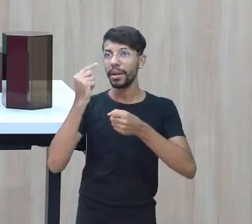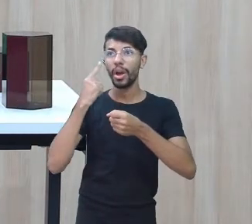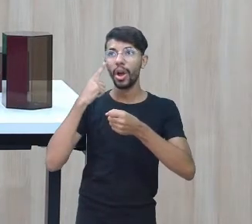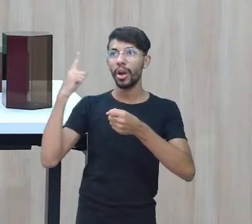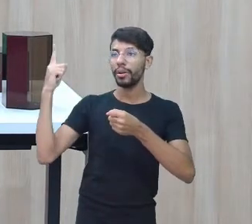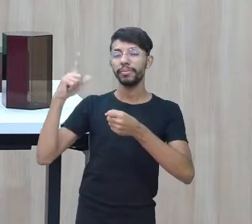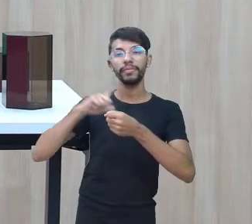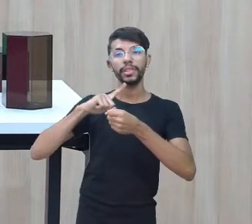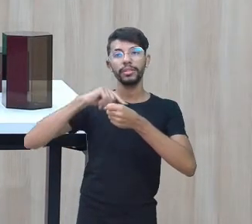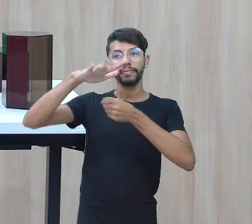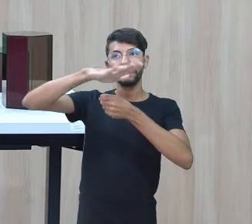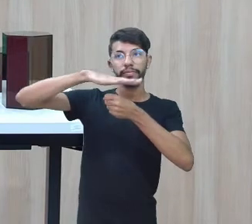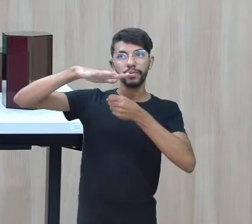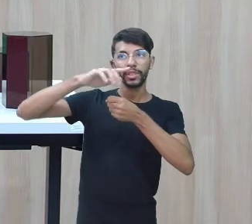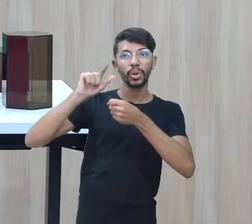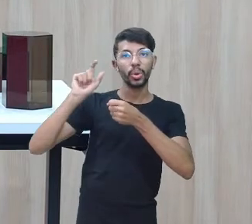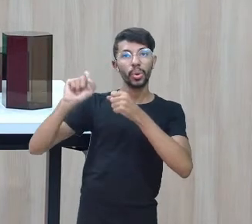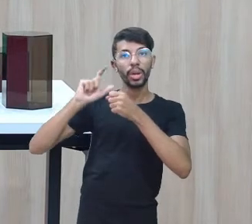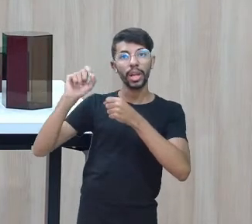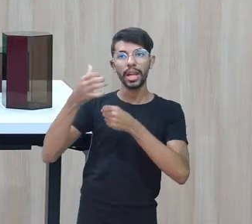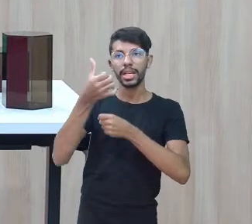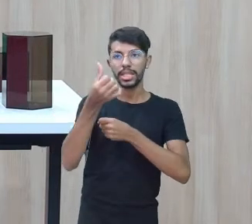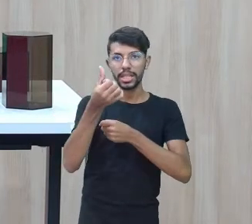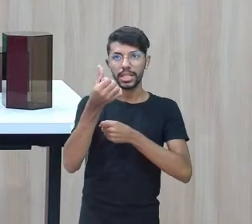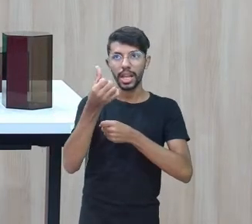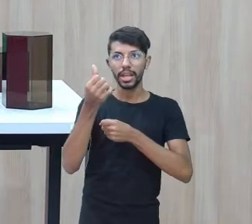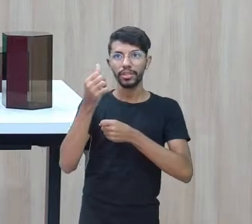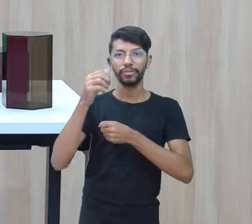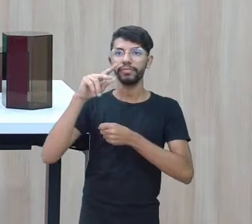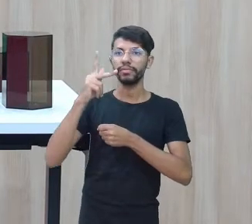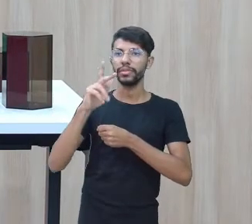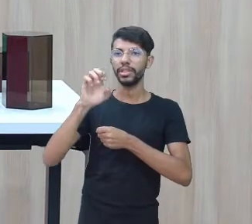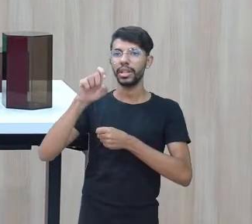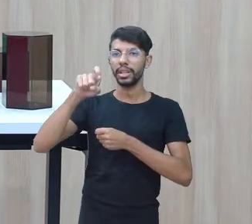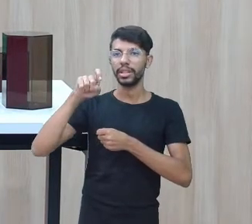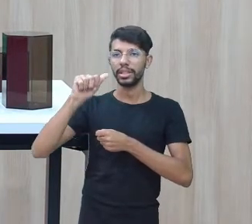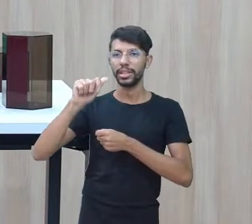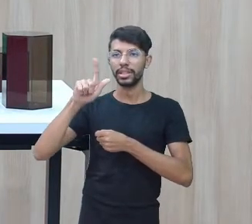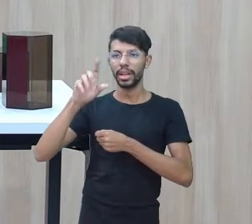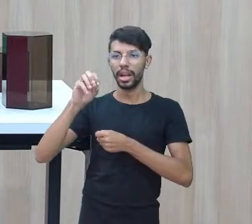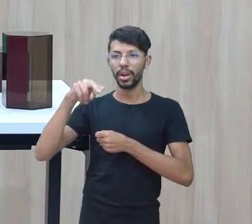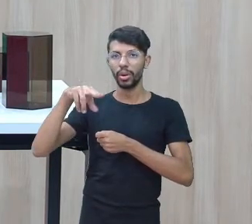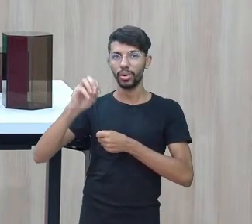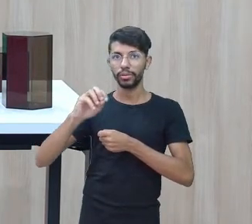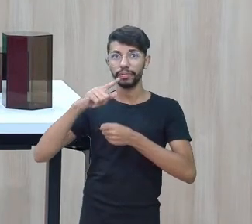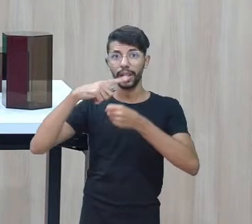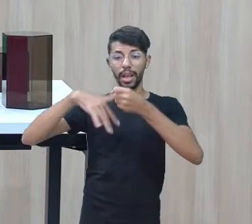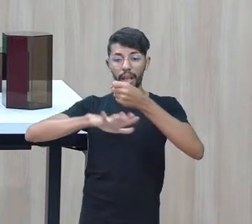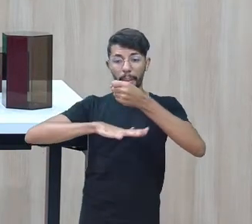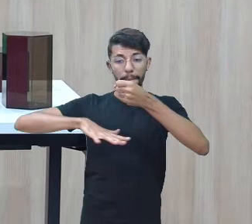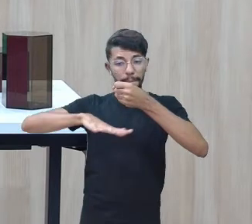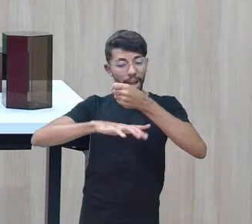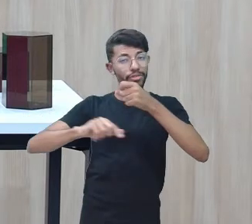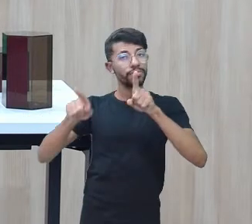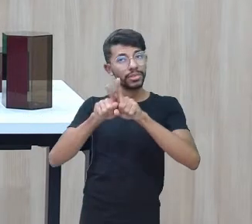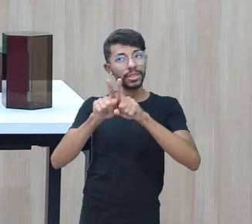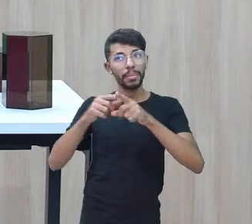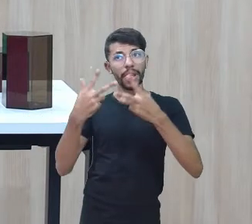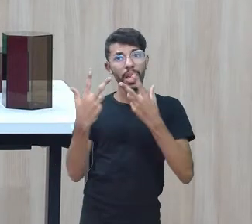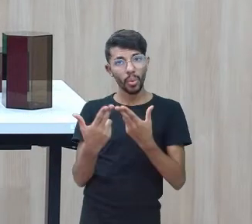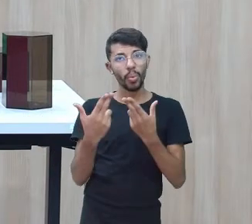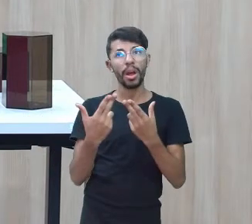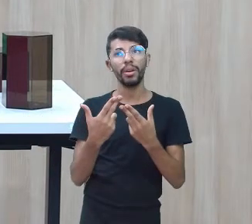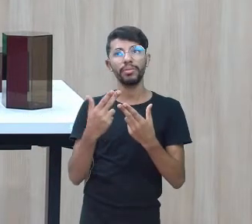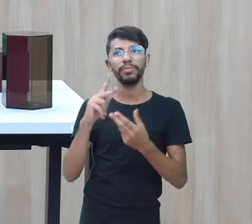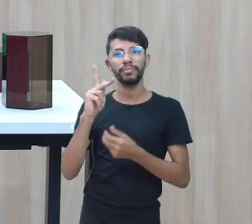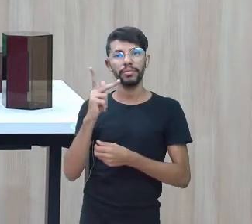forma de 6 lados, um hexágono. E embaixo também eu vou ter que ter a mesma forma, né, de hexágono. Depois a gente liga cada um